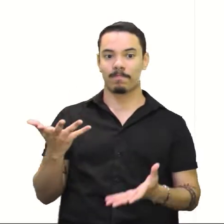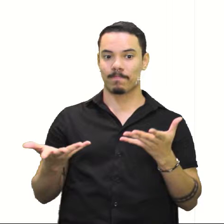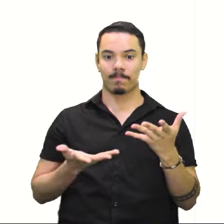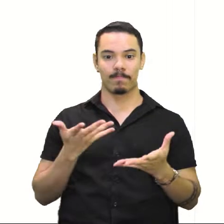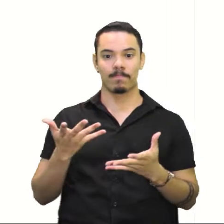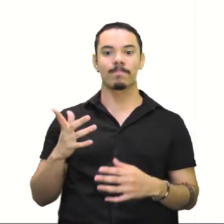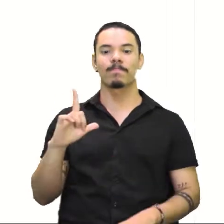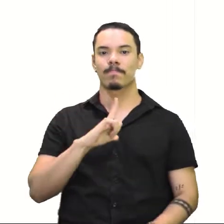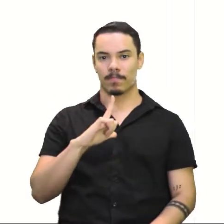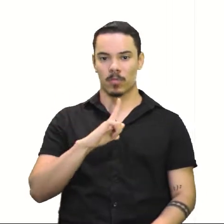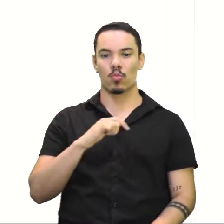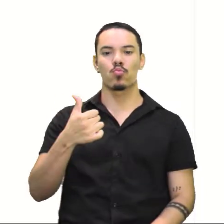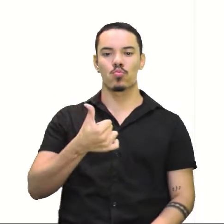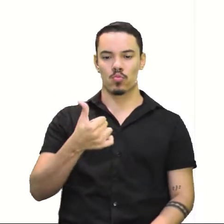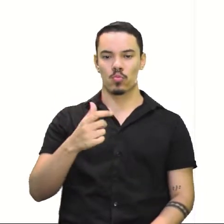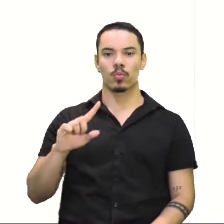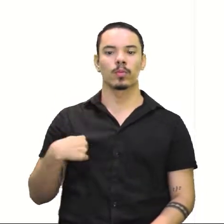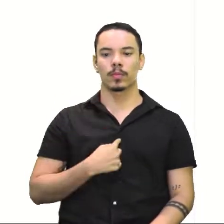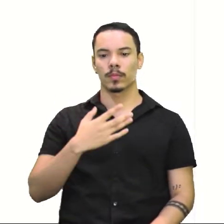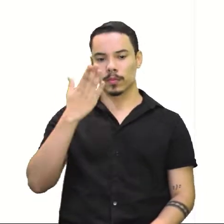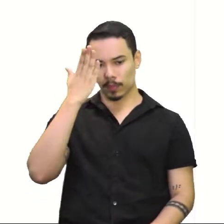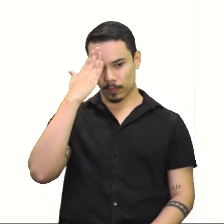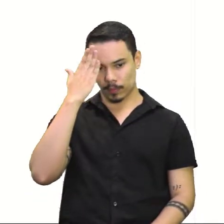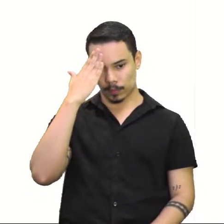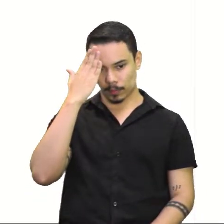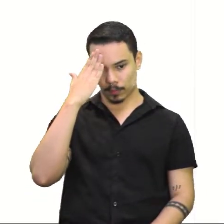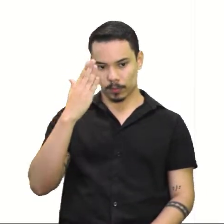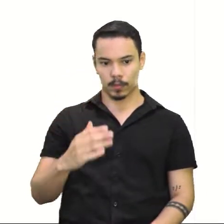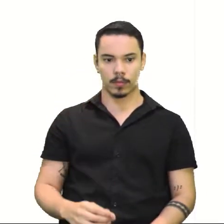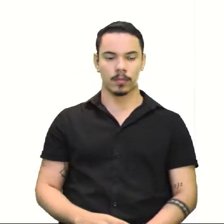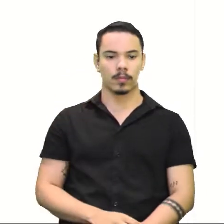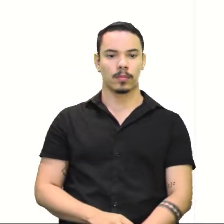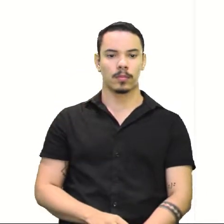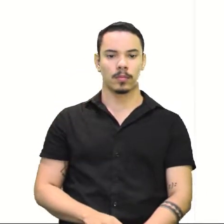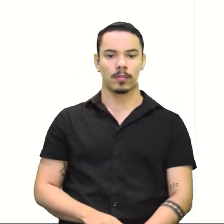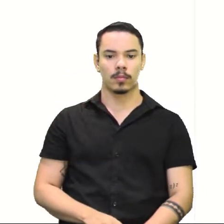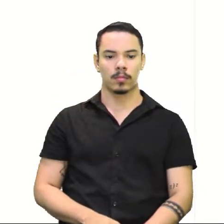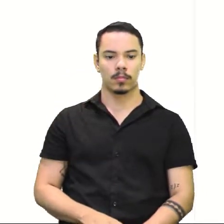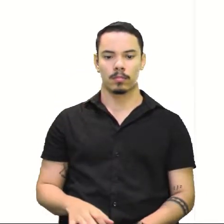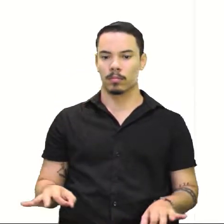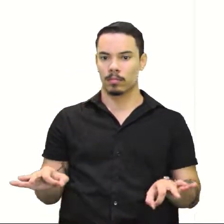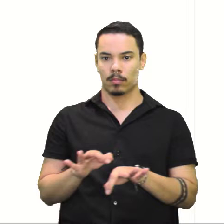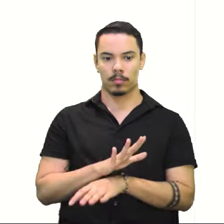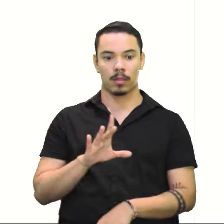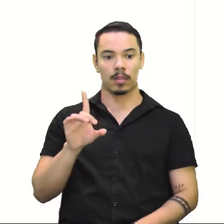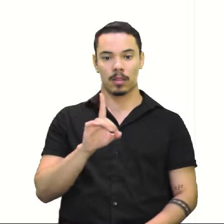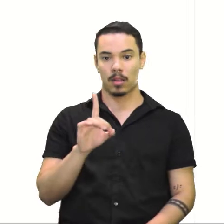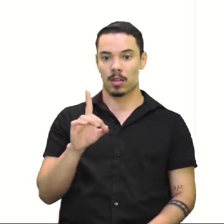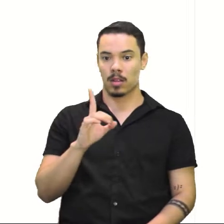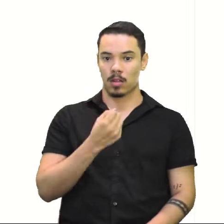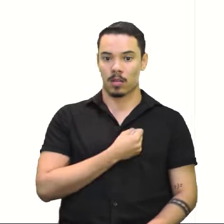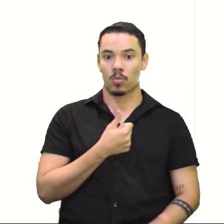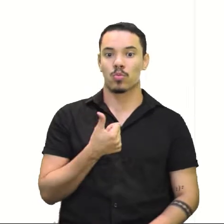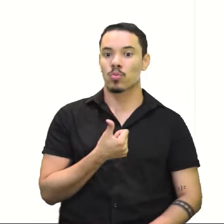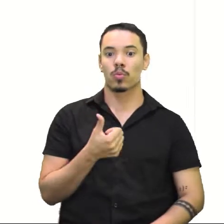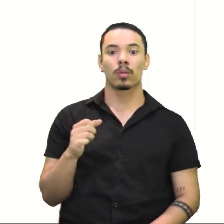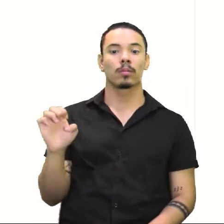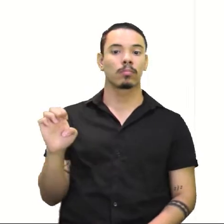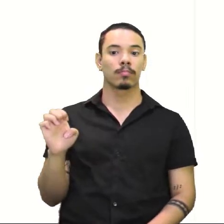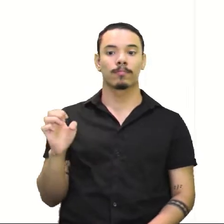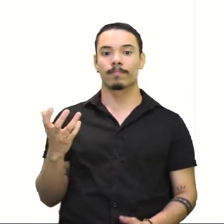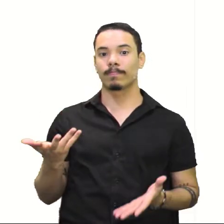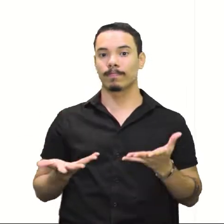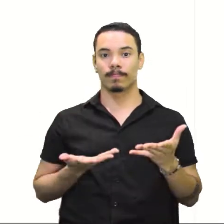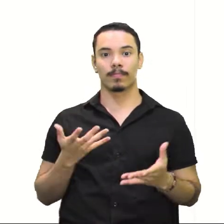coeficiente 1. Então, meu D vale 1. Pronto. Beleza. E tá faltando o E. Quanto que vale o E? O E